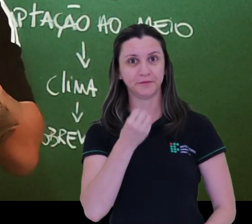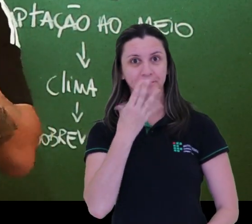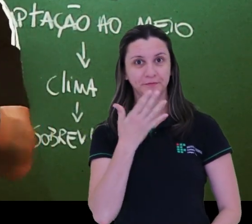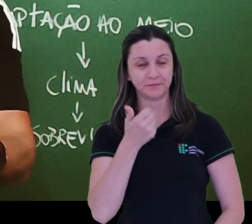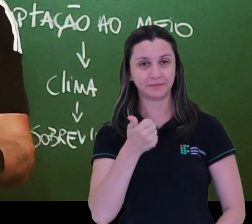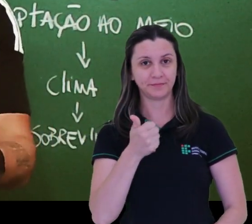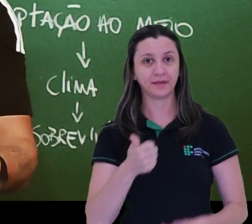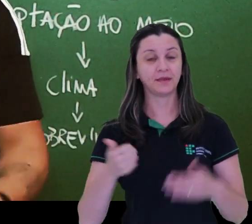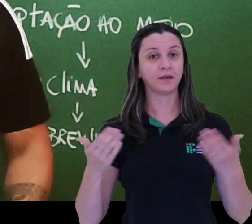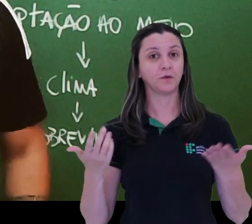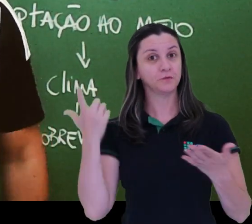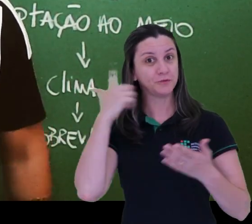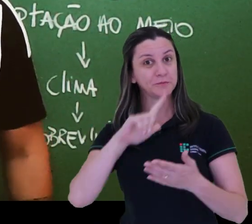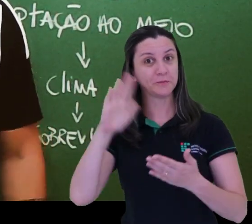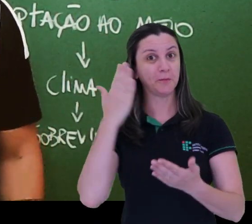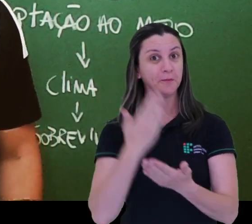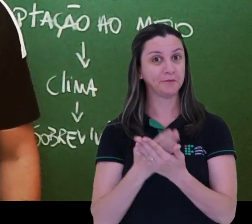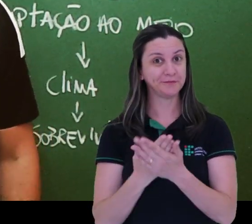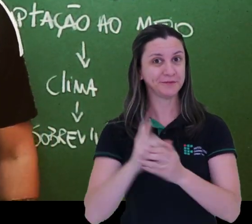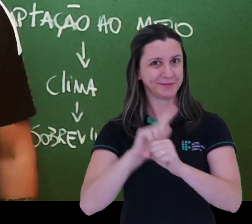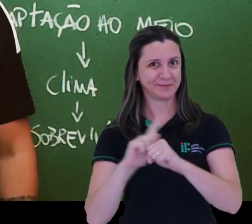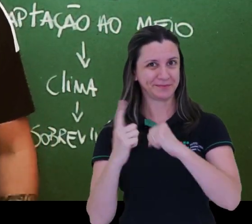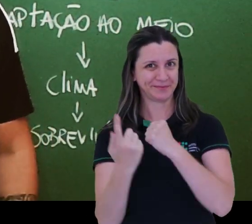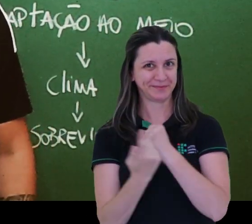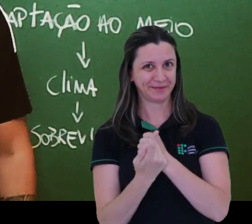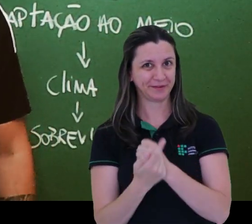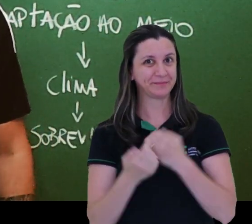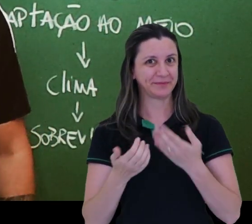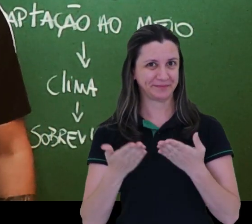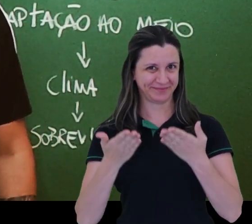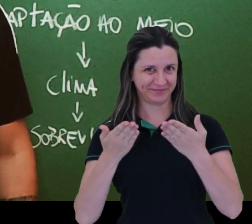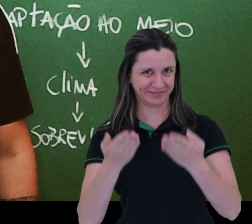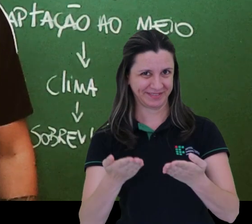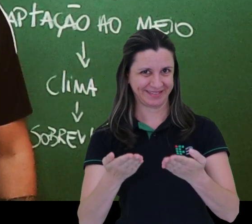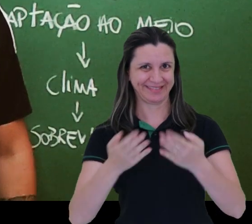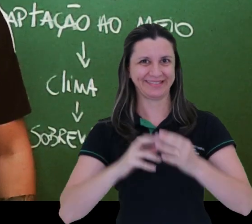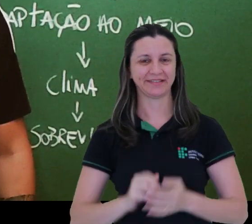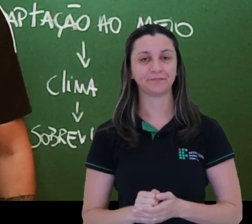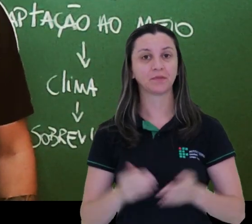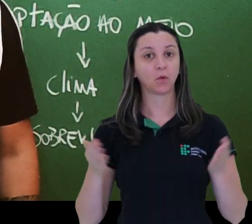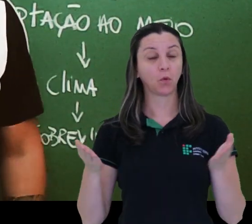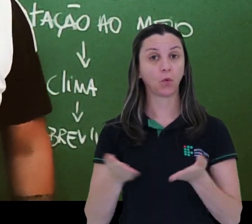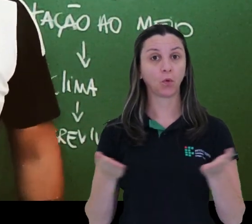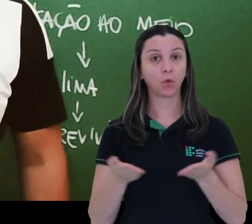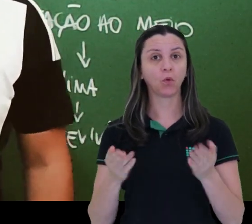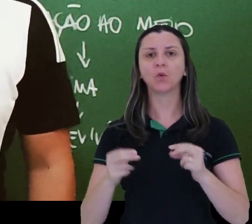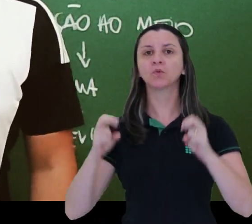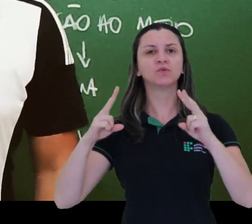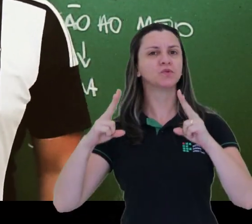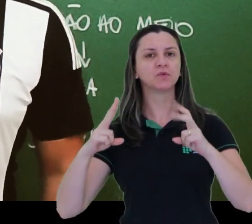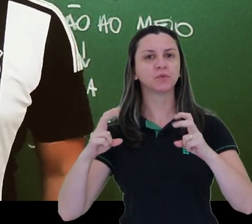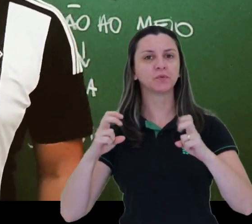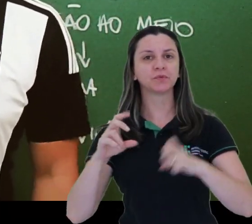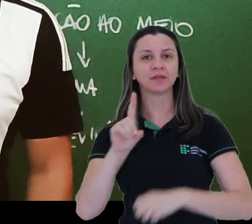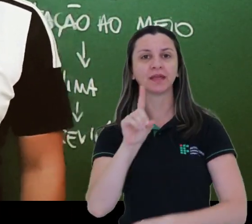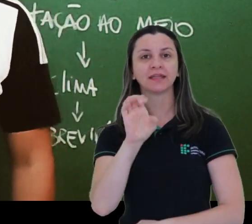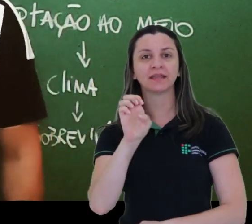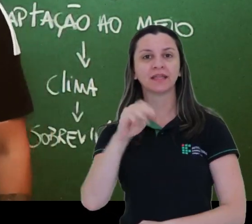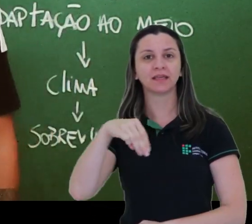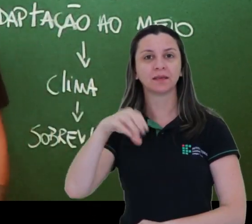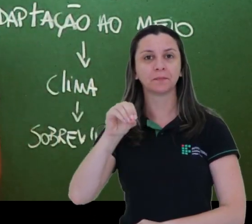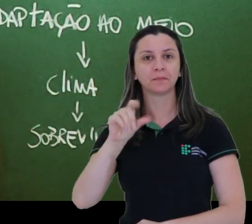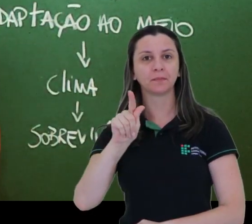Oi, tudo bem? Vamos a mais uma aula de geografia para você. Hoje vamos falar